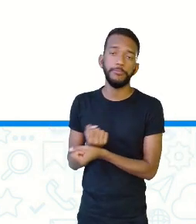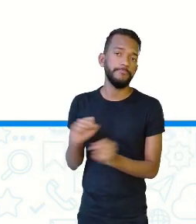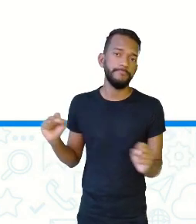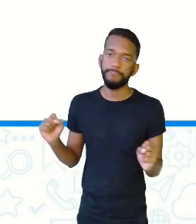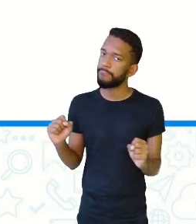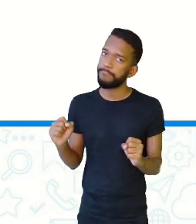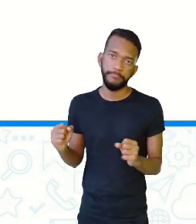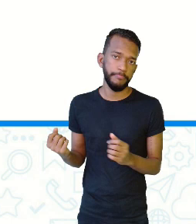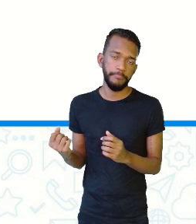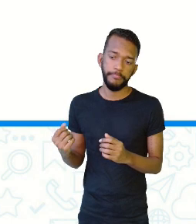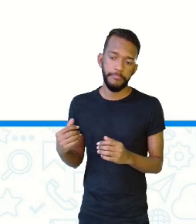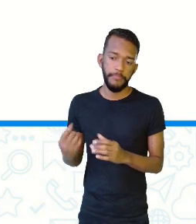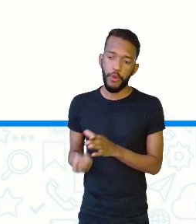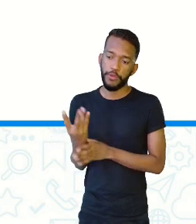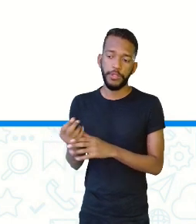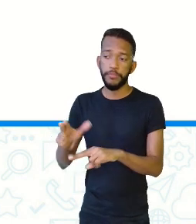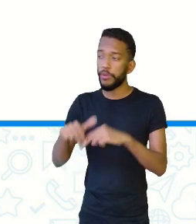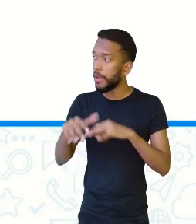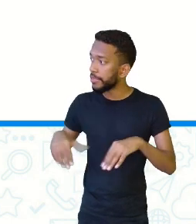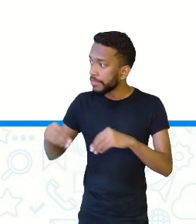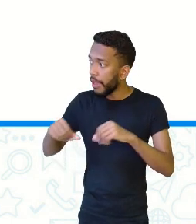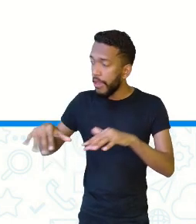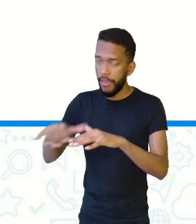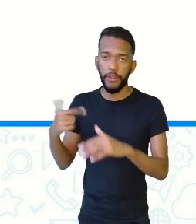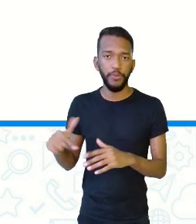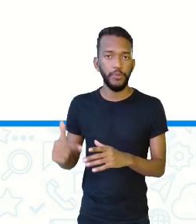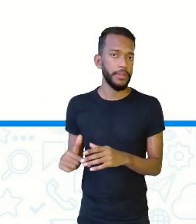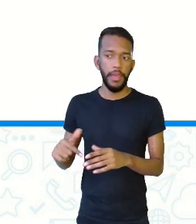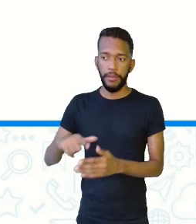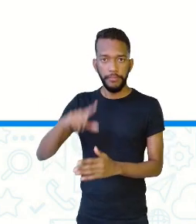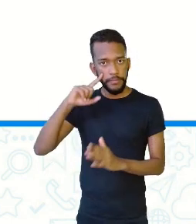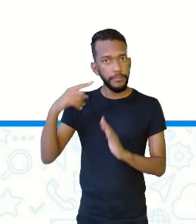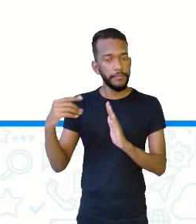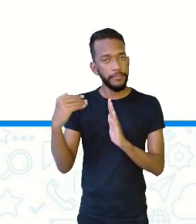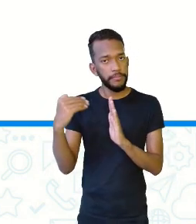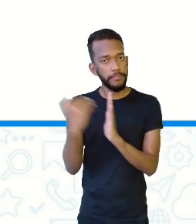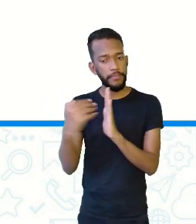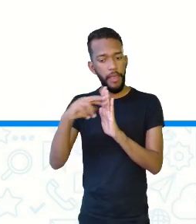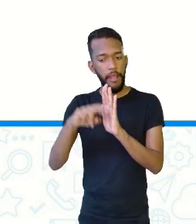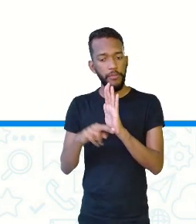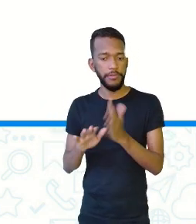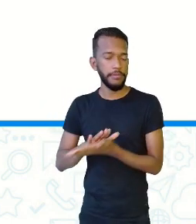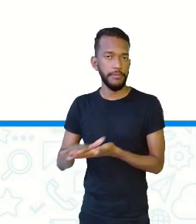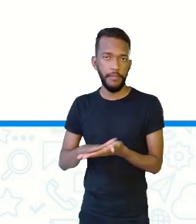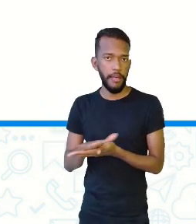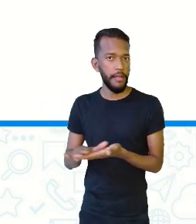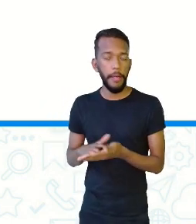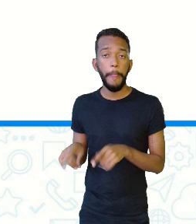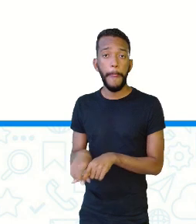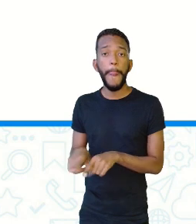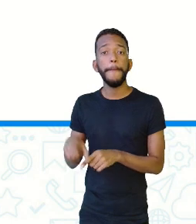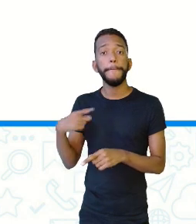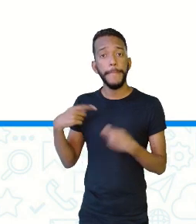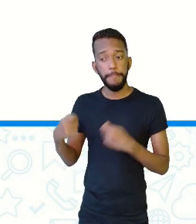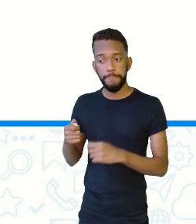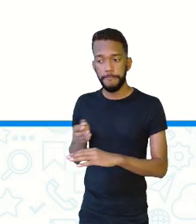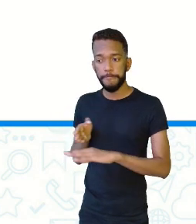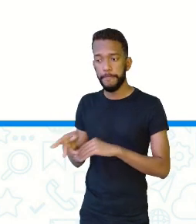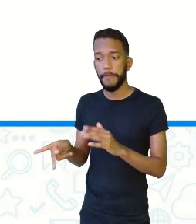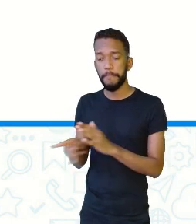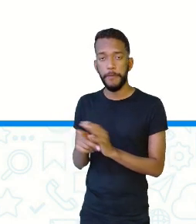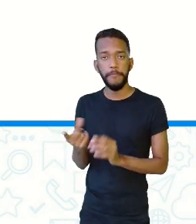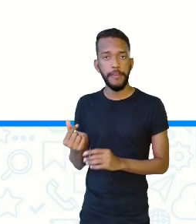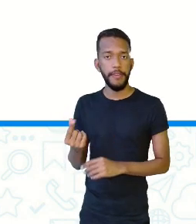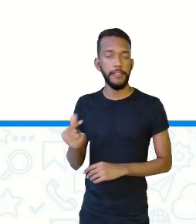seus territórios regularizados. Ambas demandam ações mais emergenciais, como a inserção nos programas de renda